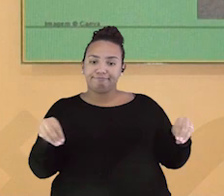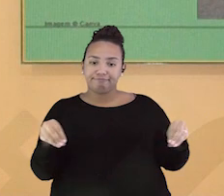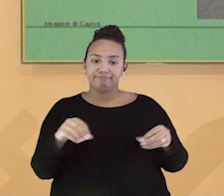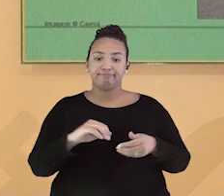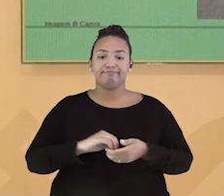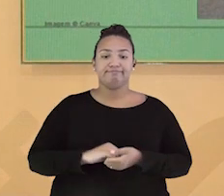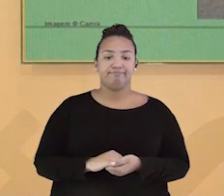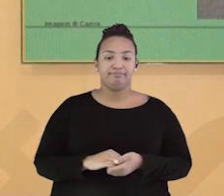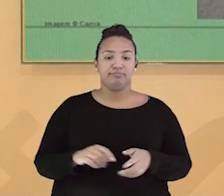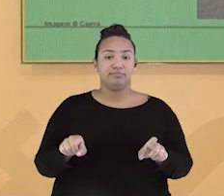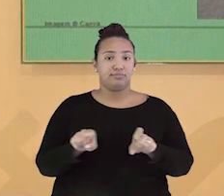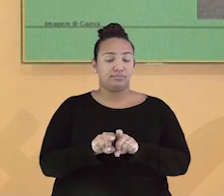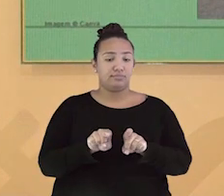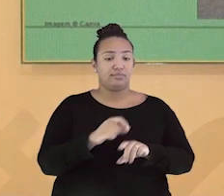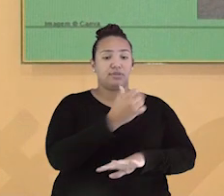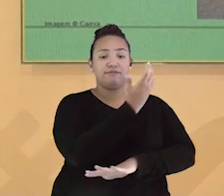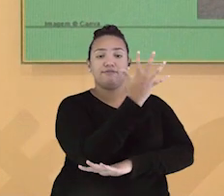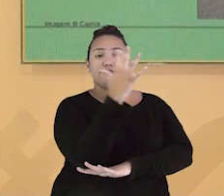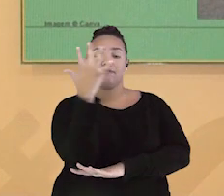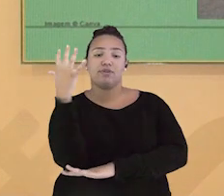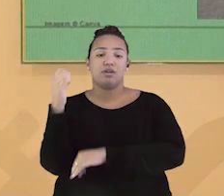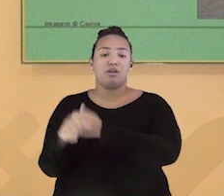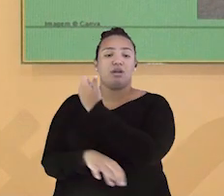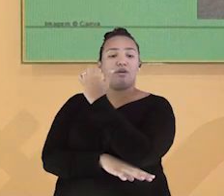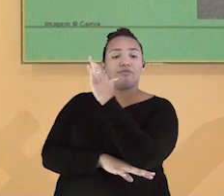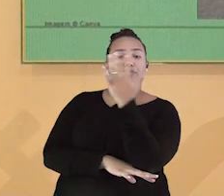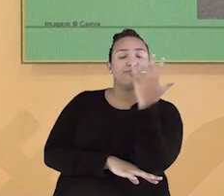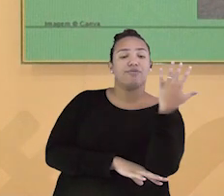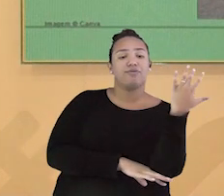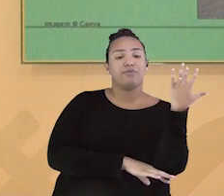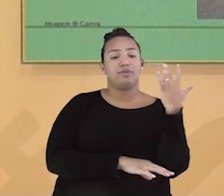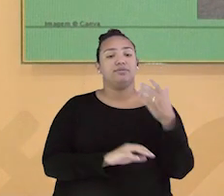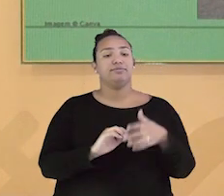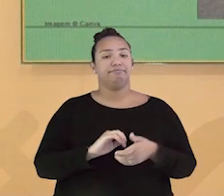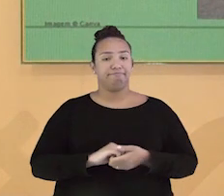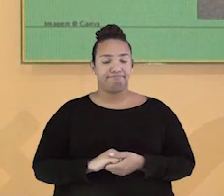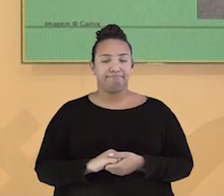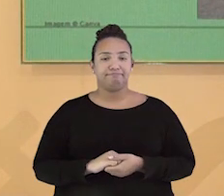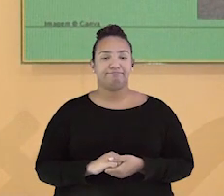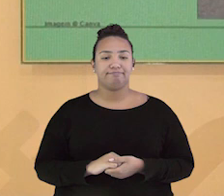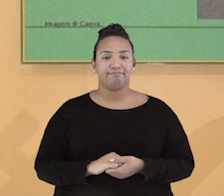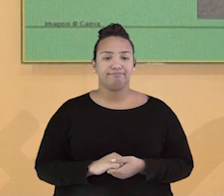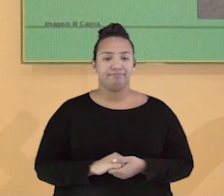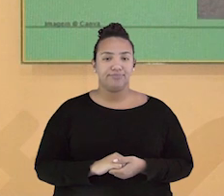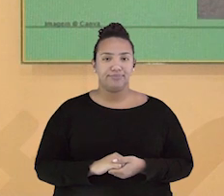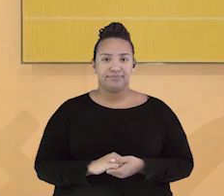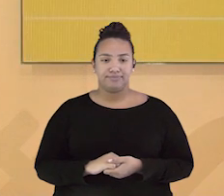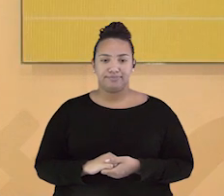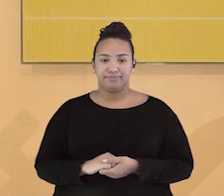de vegetação ao fundo e tem muitas árvores.